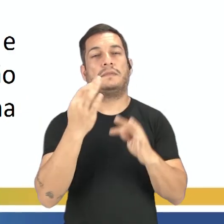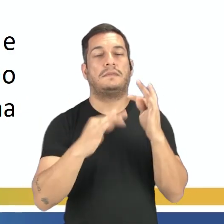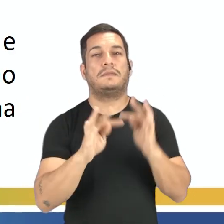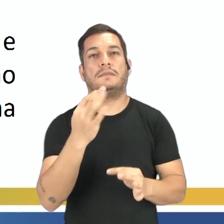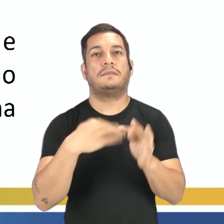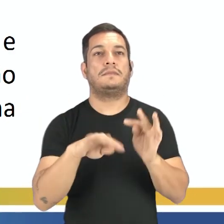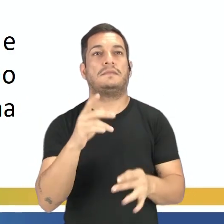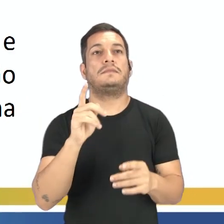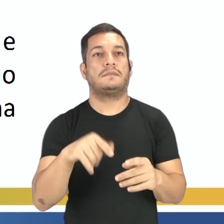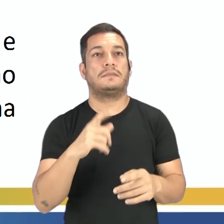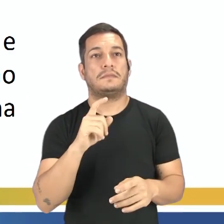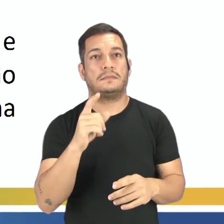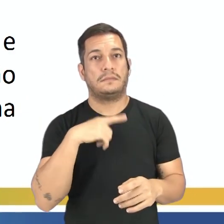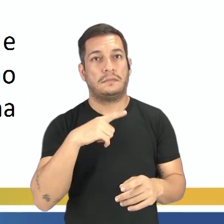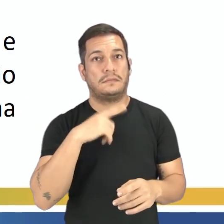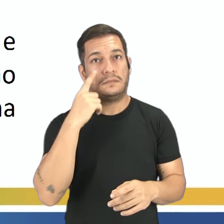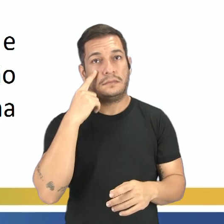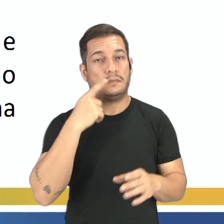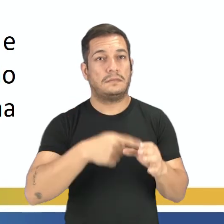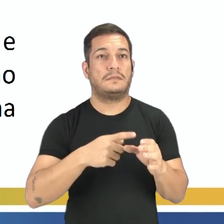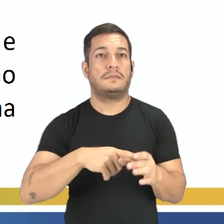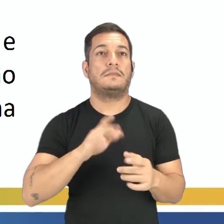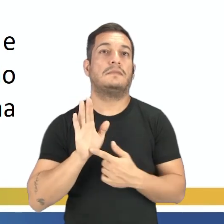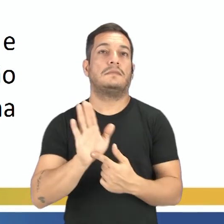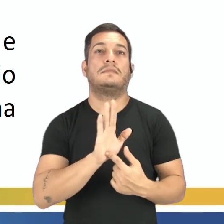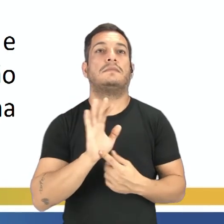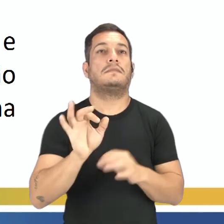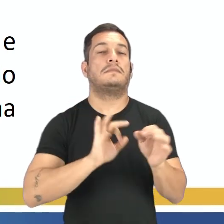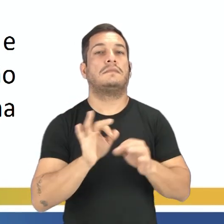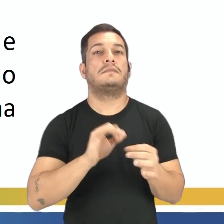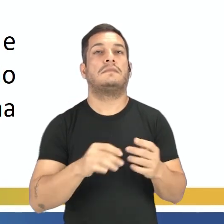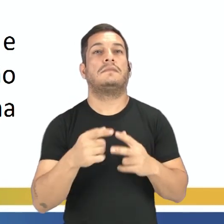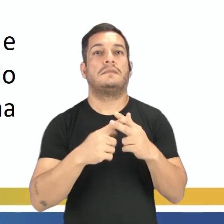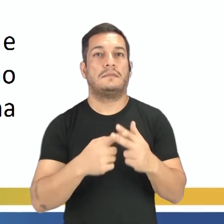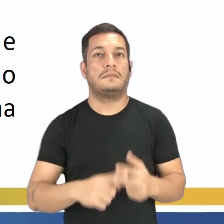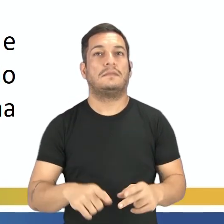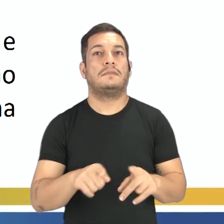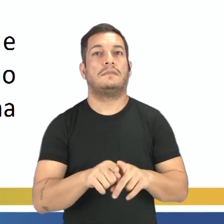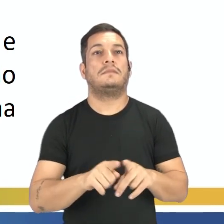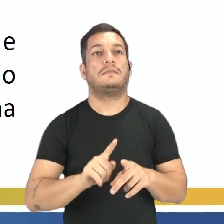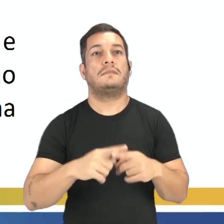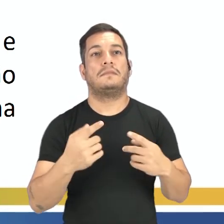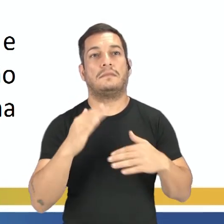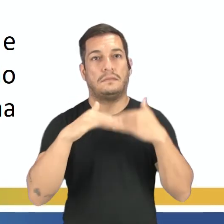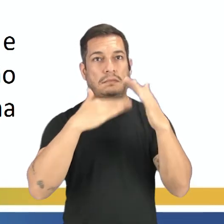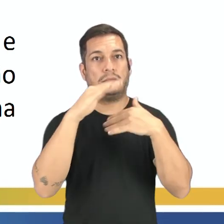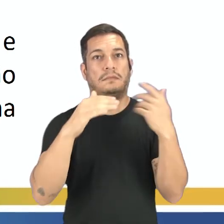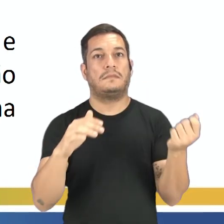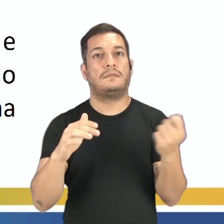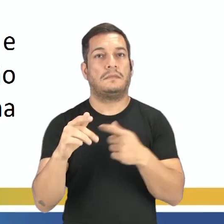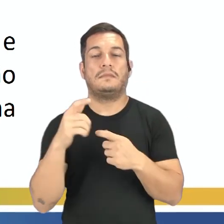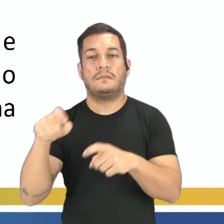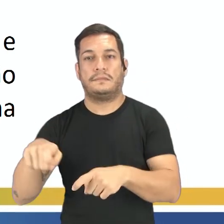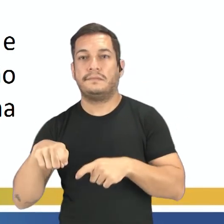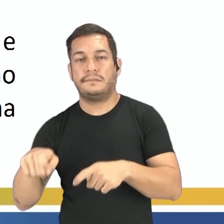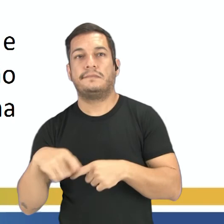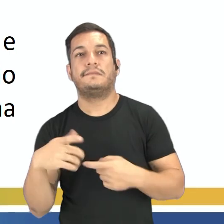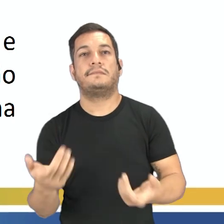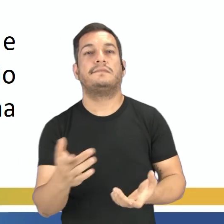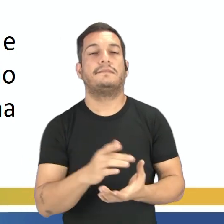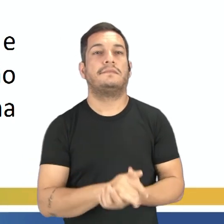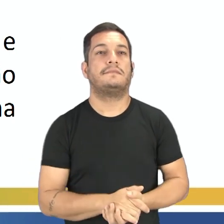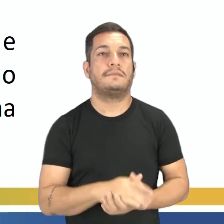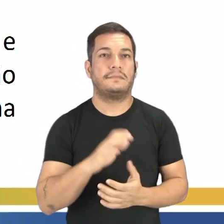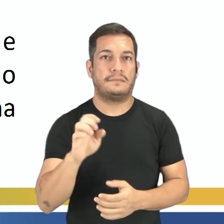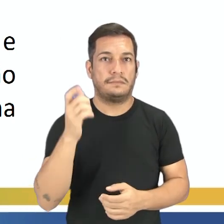avançada produção tecnológica, haja vista que as cidades apresentam estruturas mecânicas mais avançadas que os grandes espaços da produção agrícola.